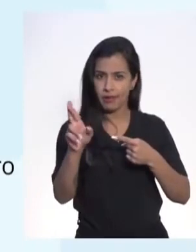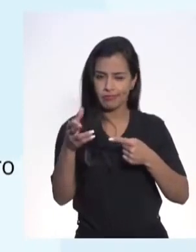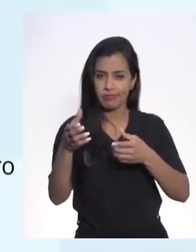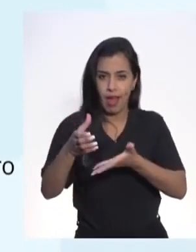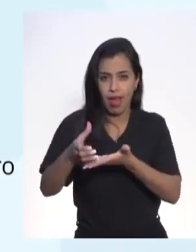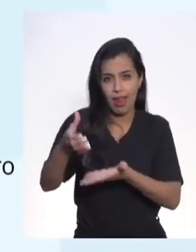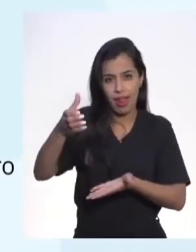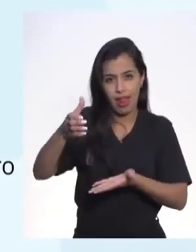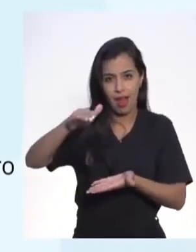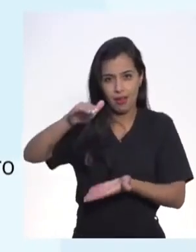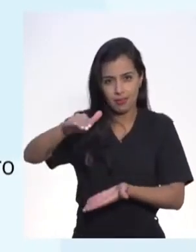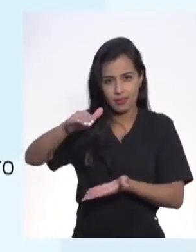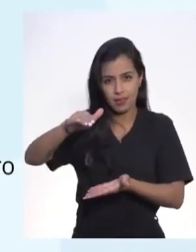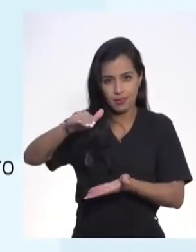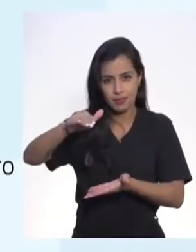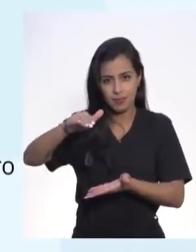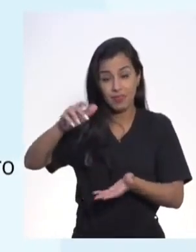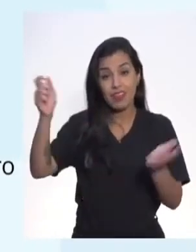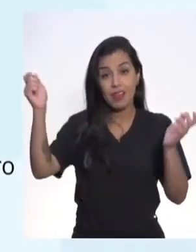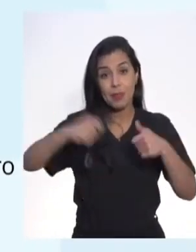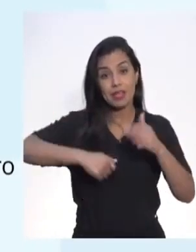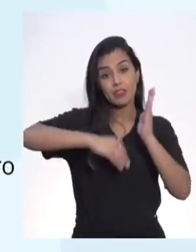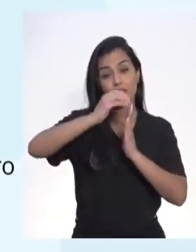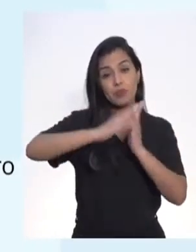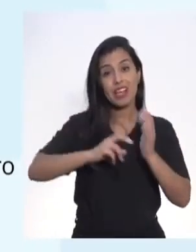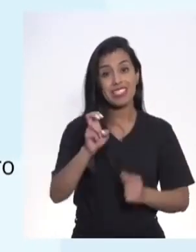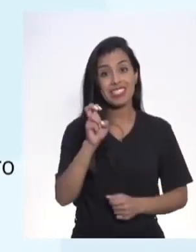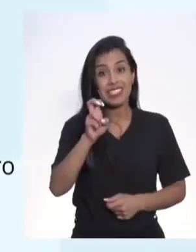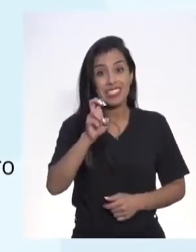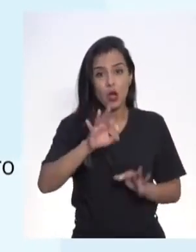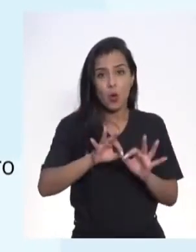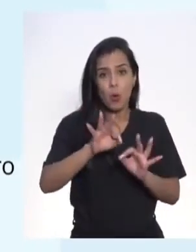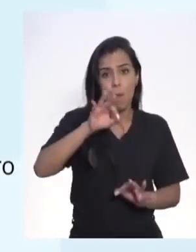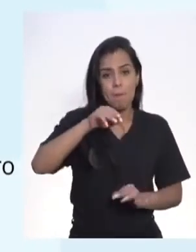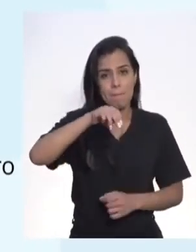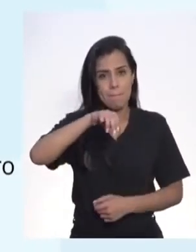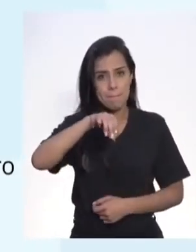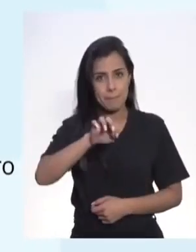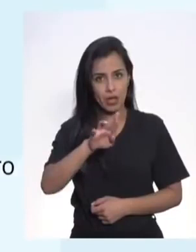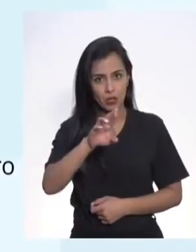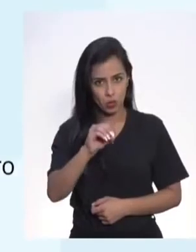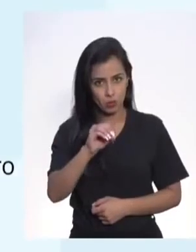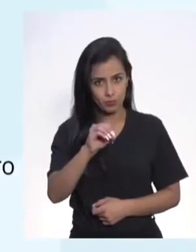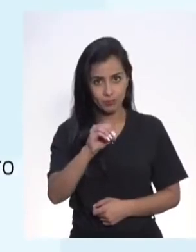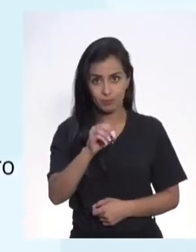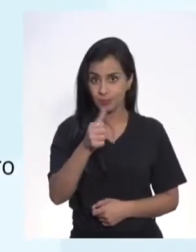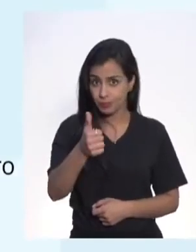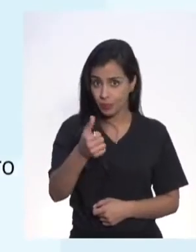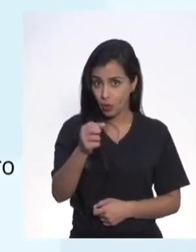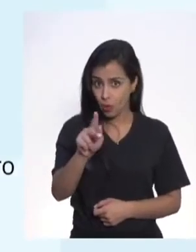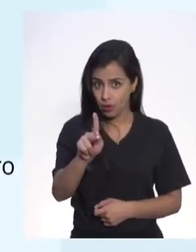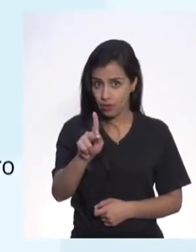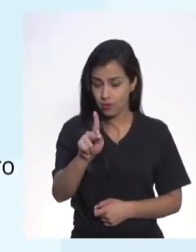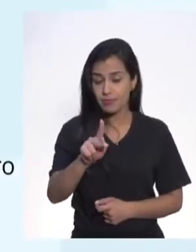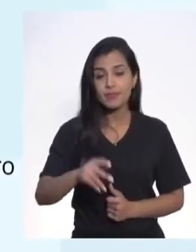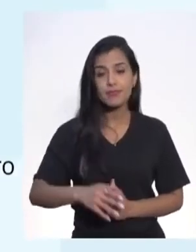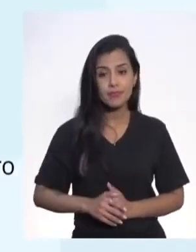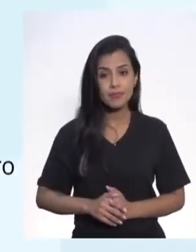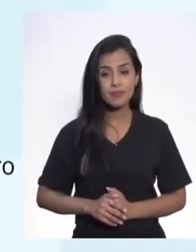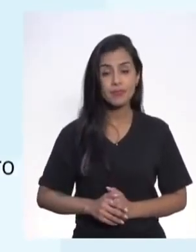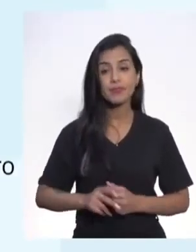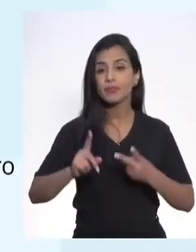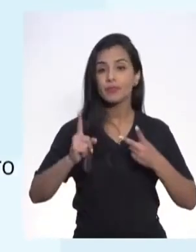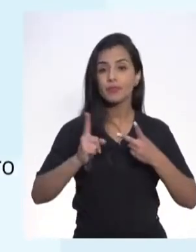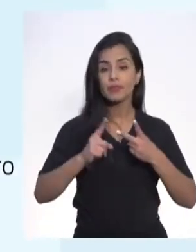E a cobertura é de 5 metros quadrados. Quer dizer que cada lata cobre 5 metros quadrados. Tudo bem? Produto 2,